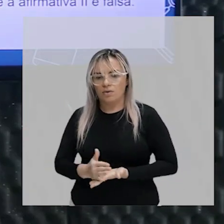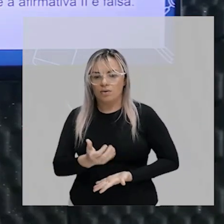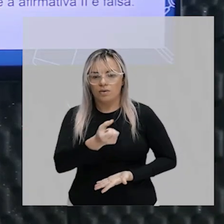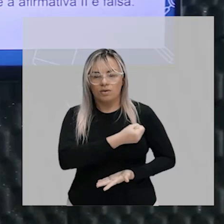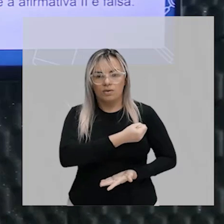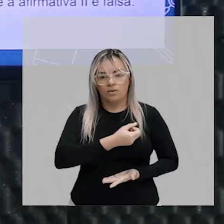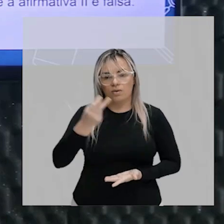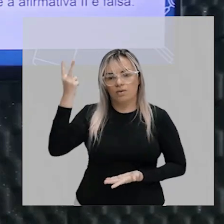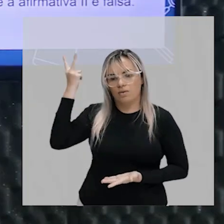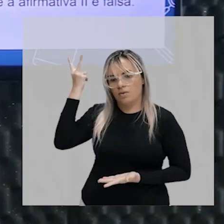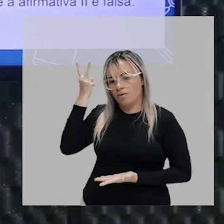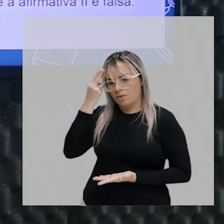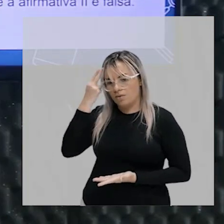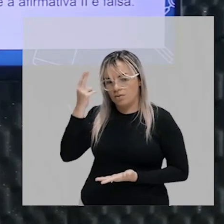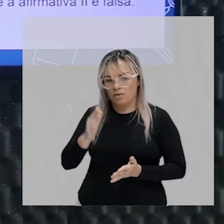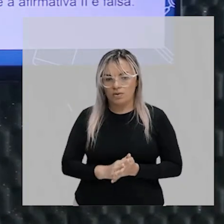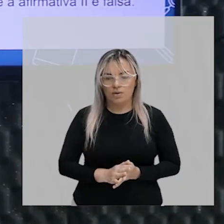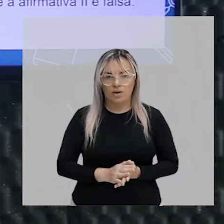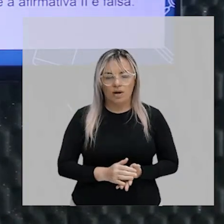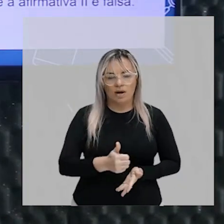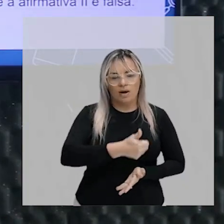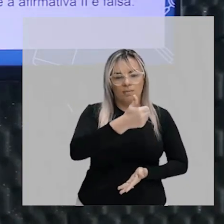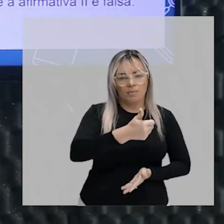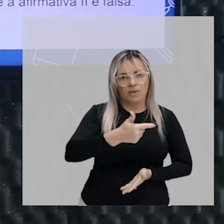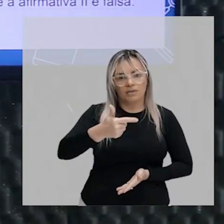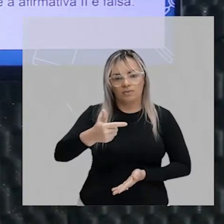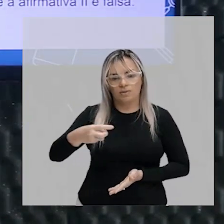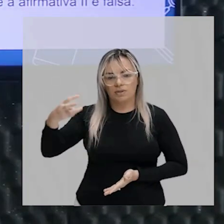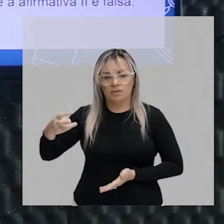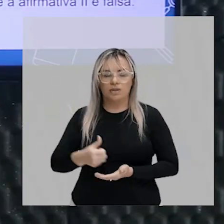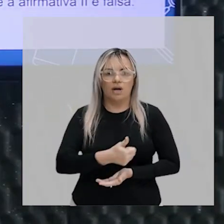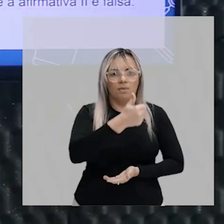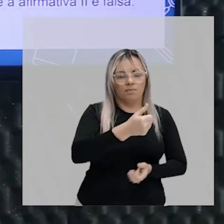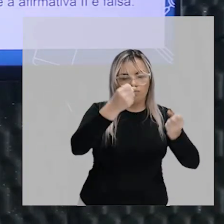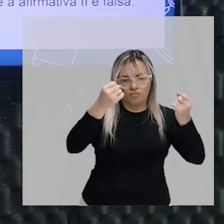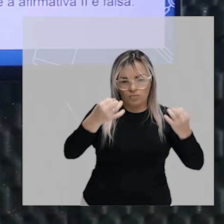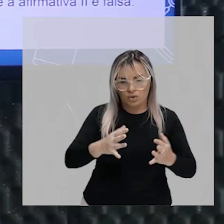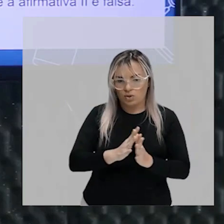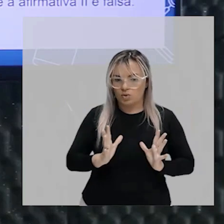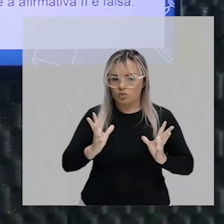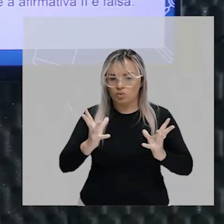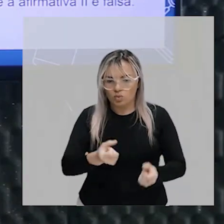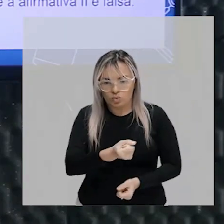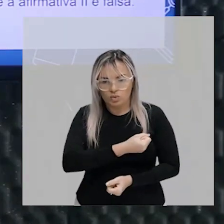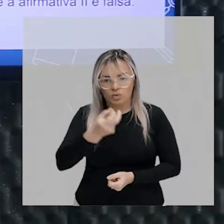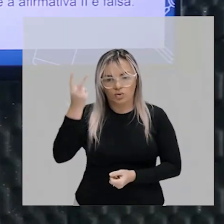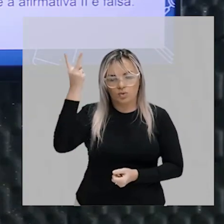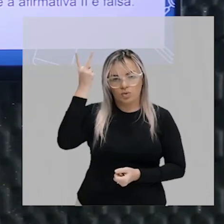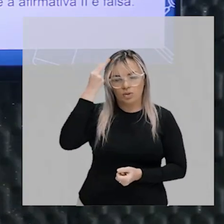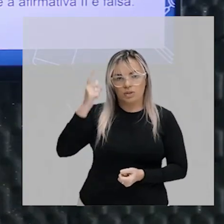julgue as afirmativas a seguir olha só a primeira todo número natural possui